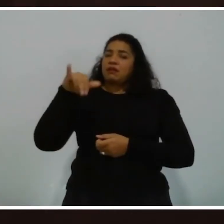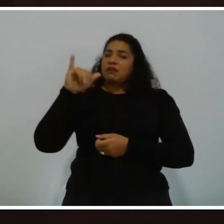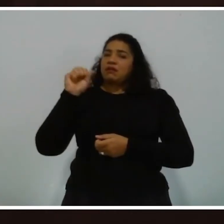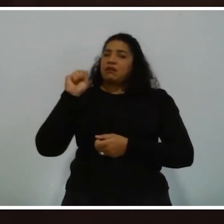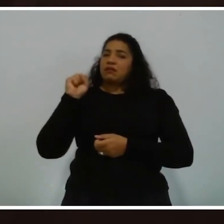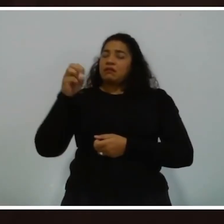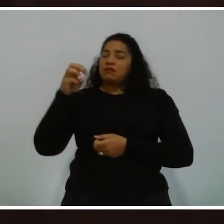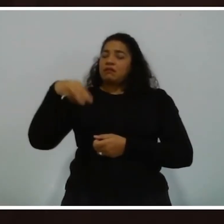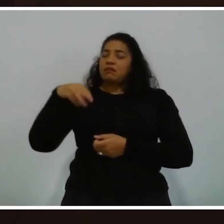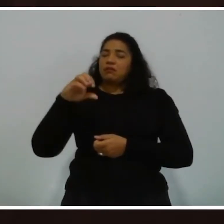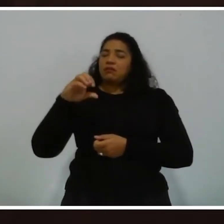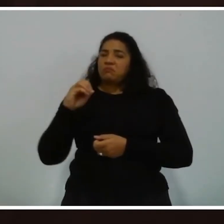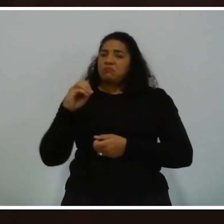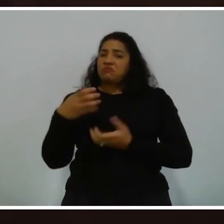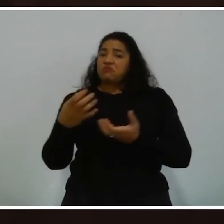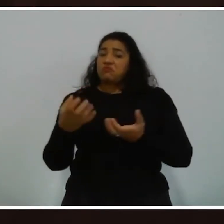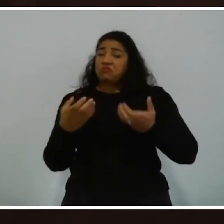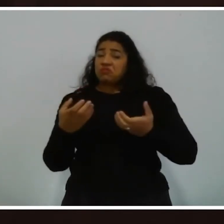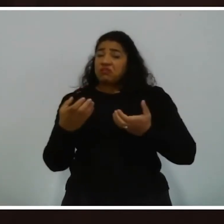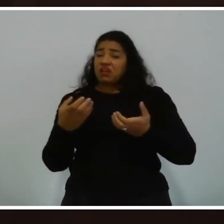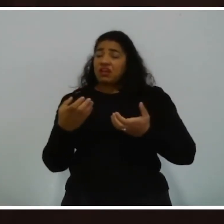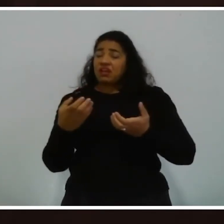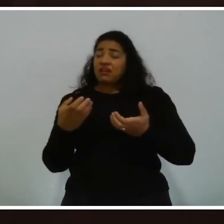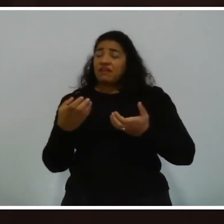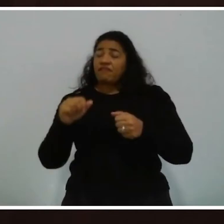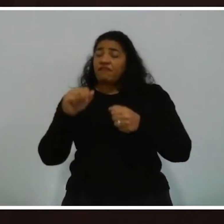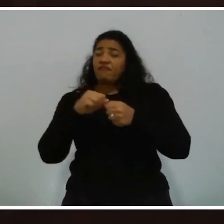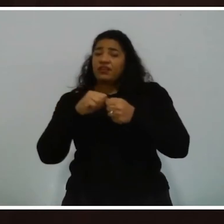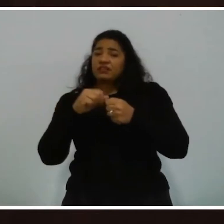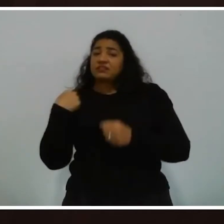a gente dessa riqueza.